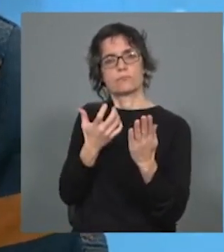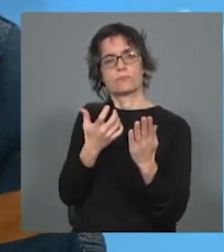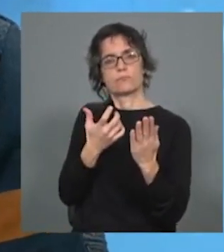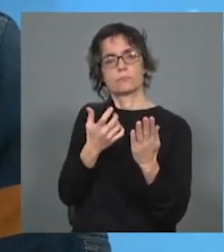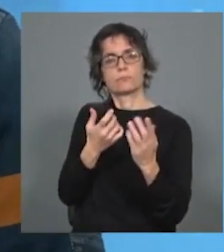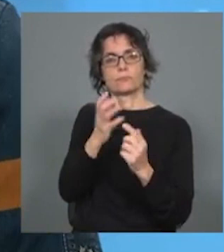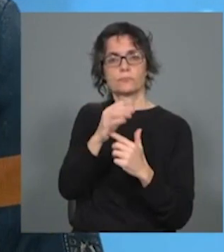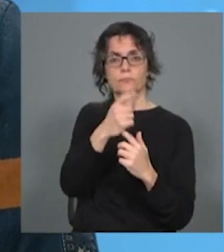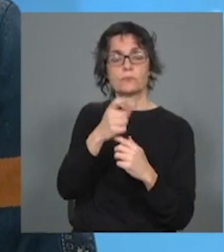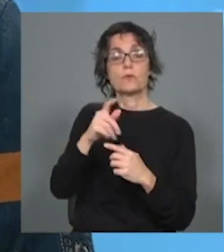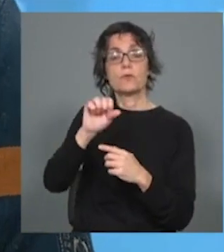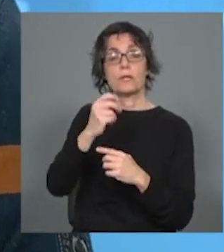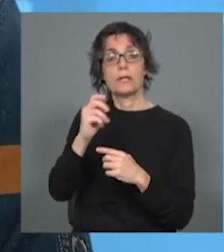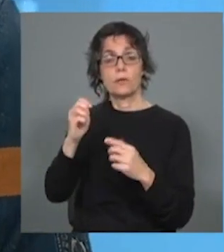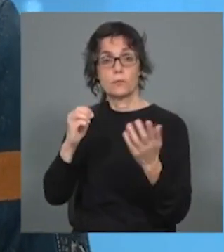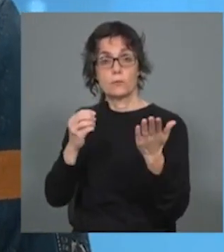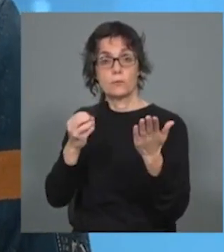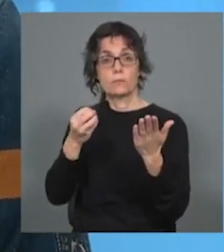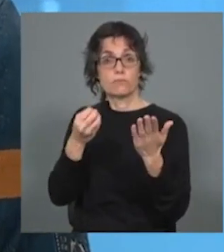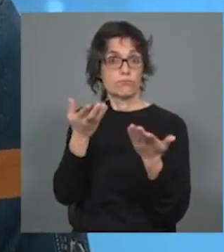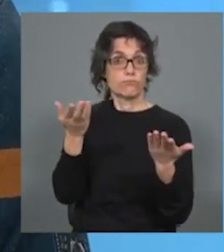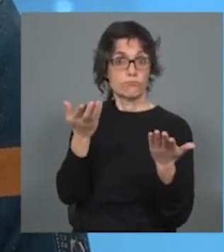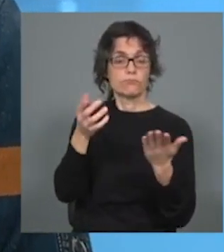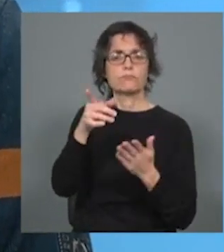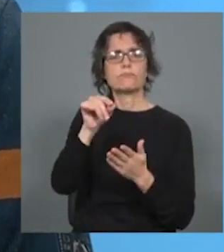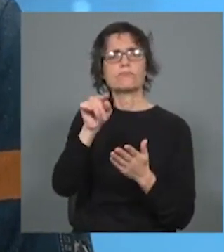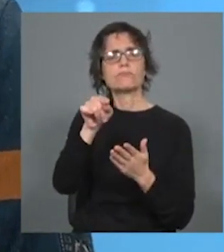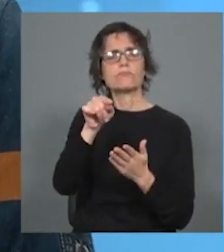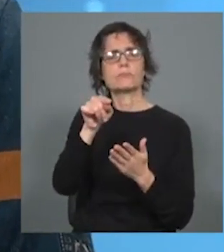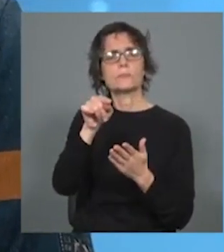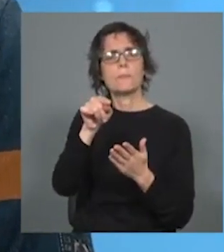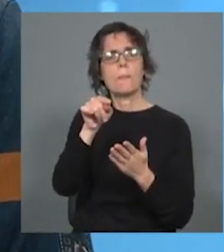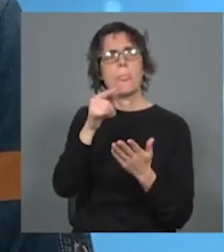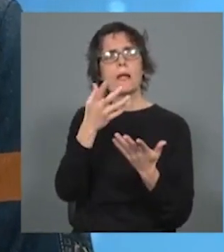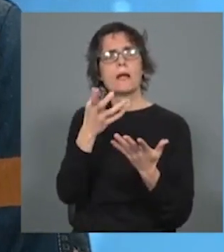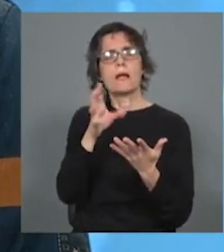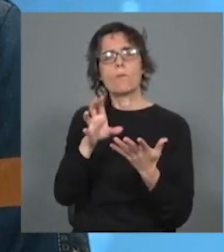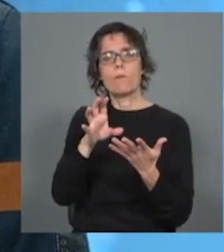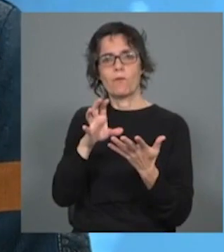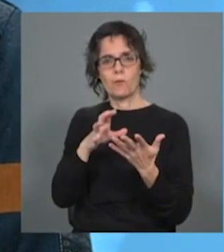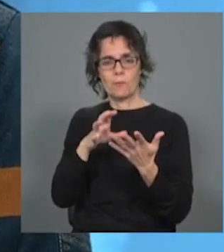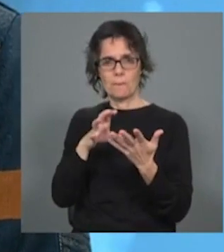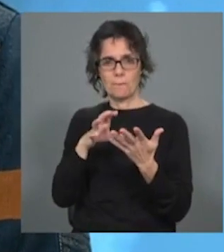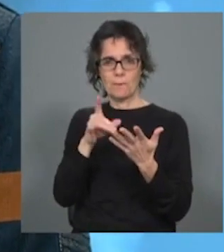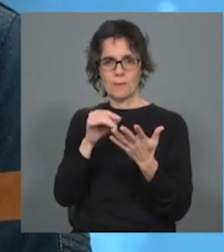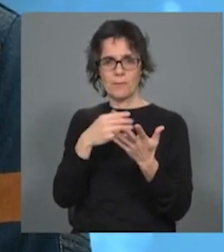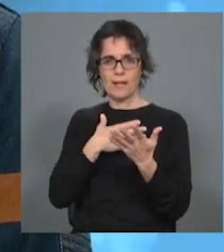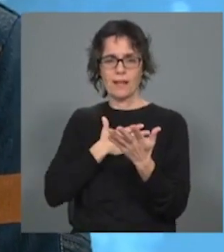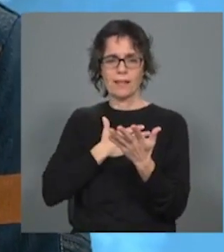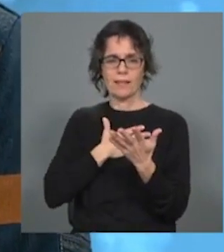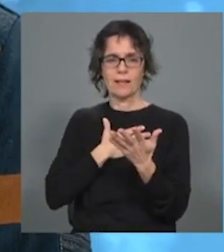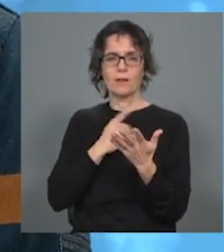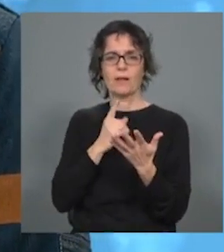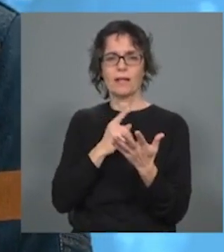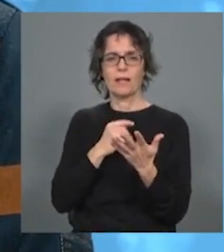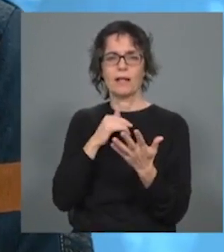por exemplo. E é também um encontro que provoca alegria naquele que é encontrado pela